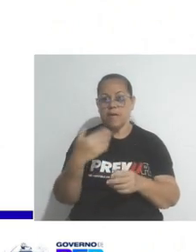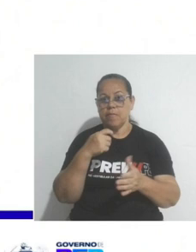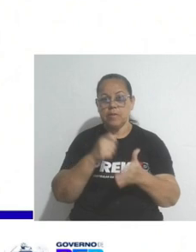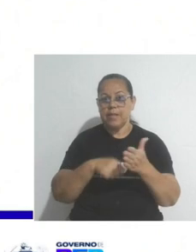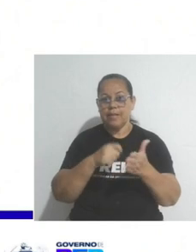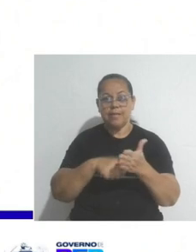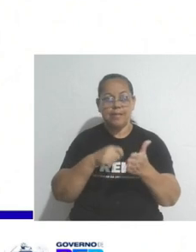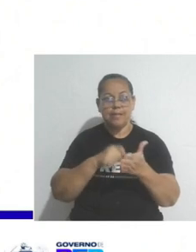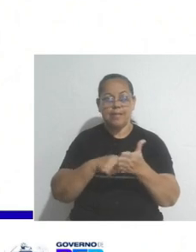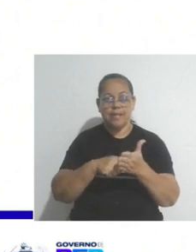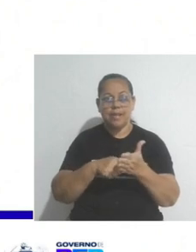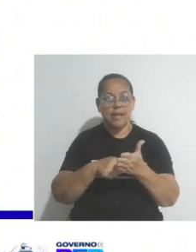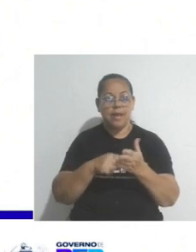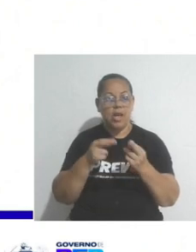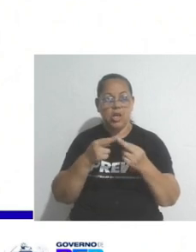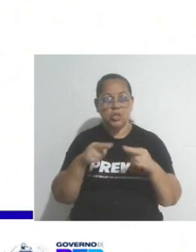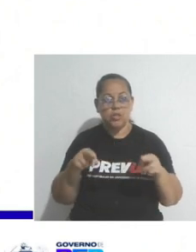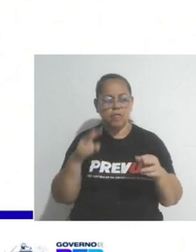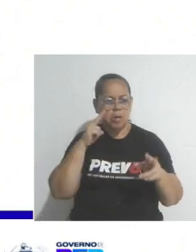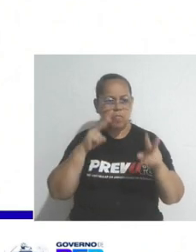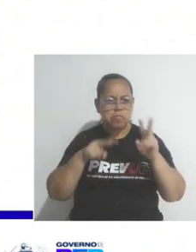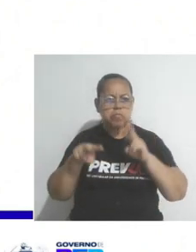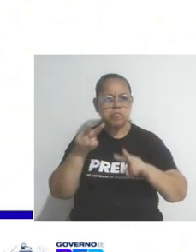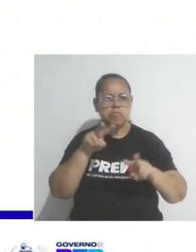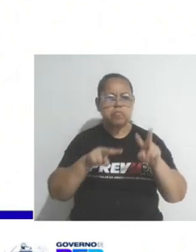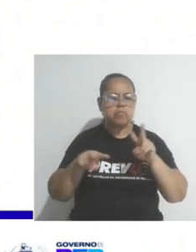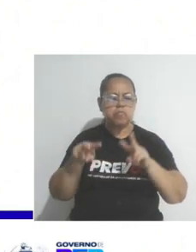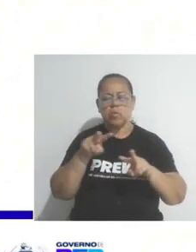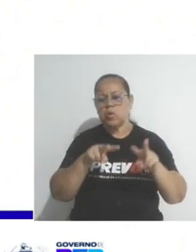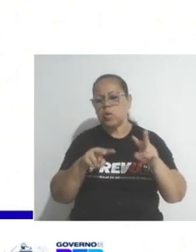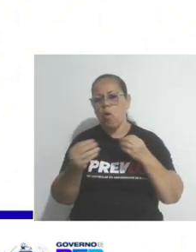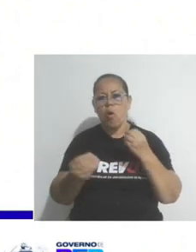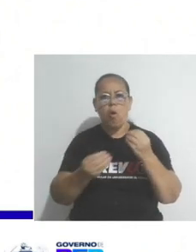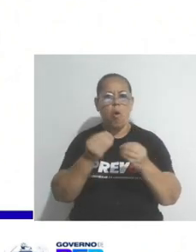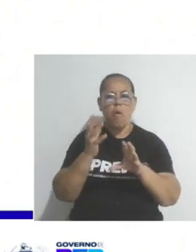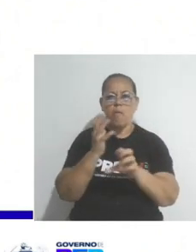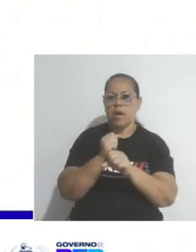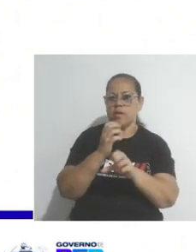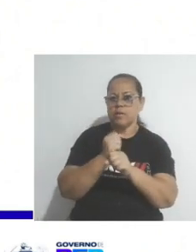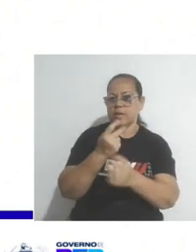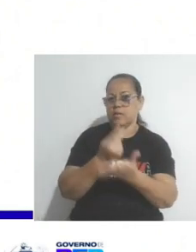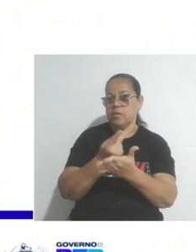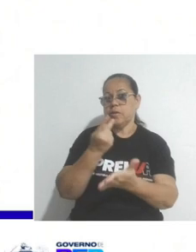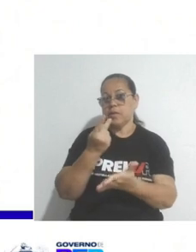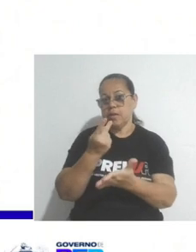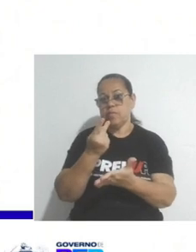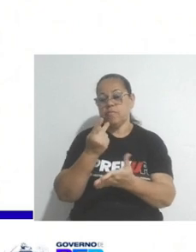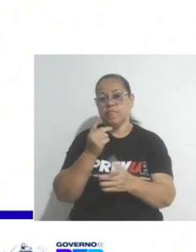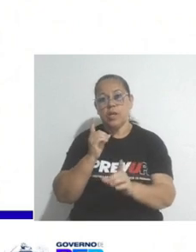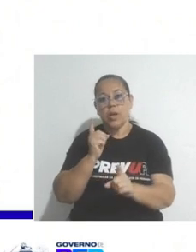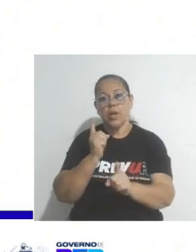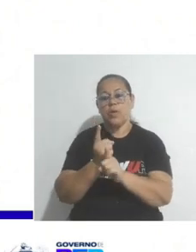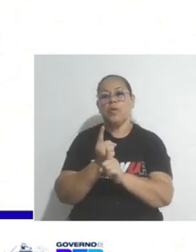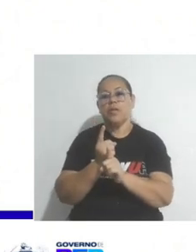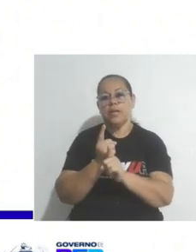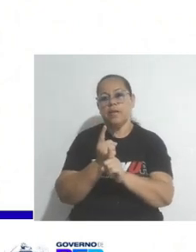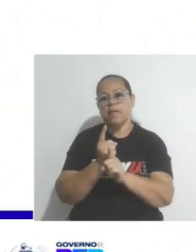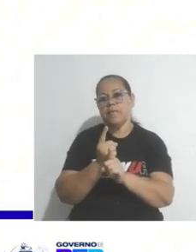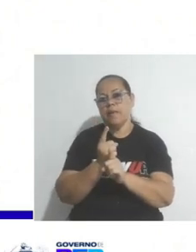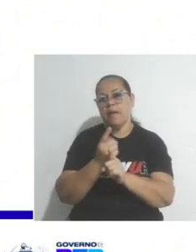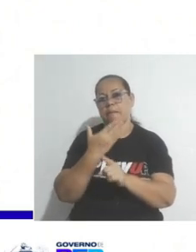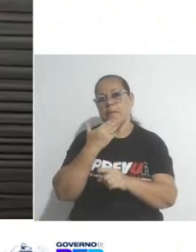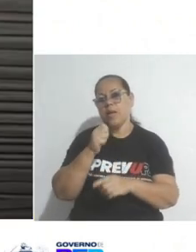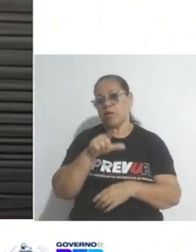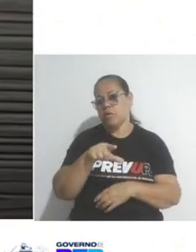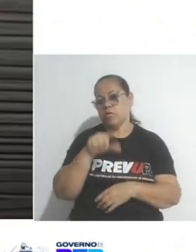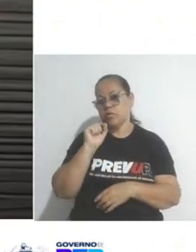resolver aqui observando exatamente como o cálculo é feito e chegar a nossa melhor opção